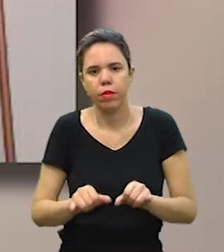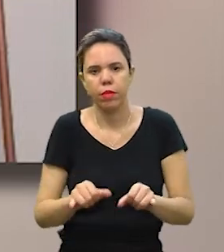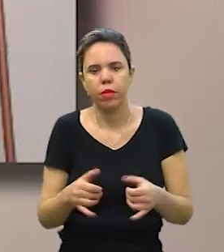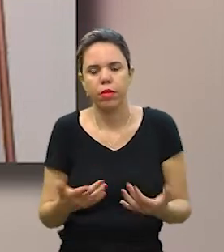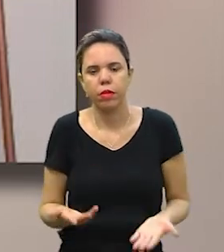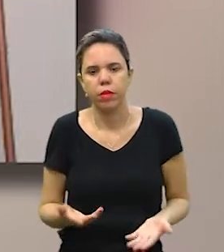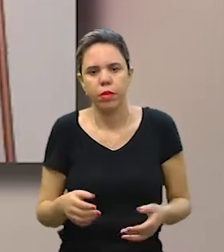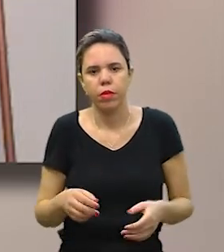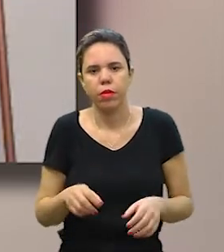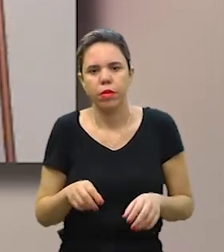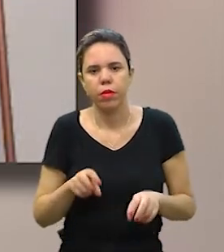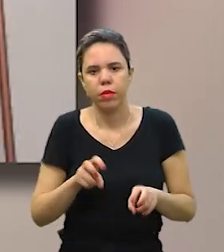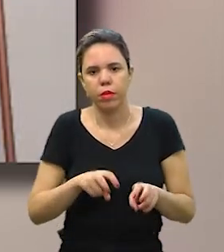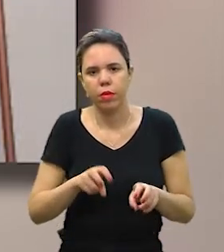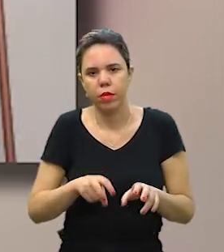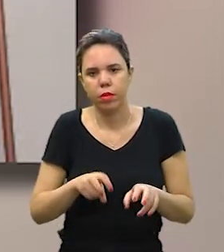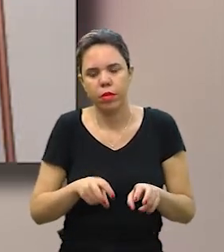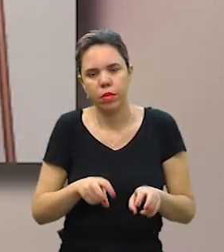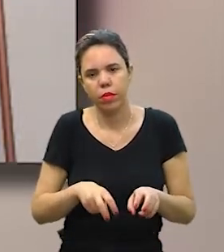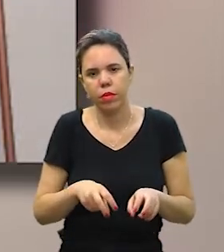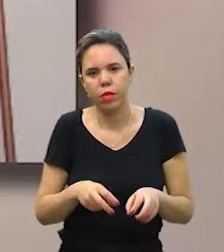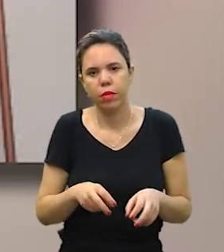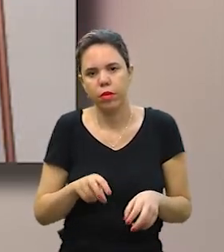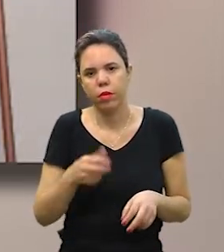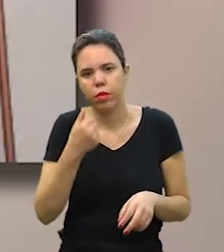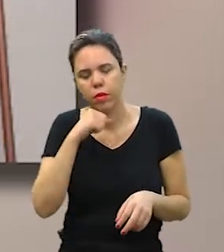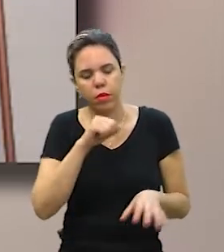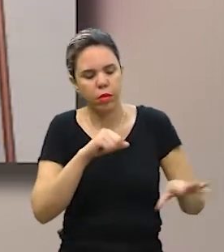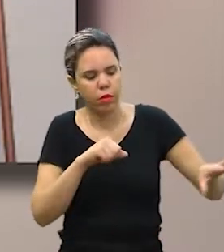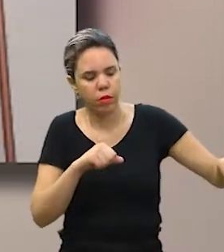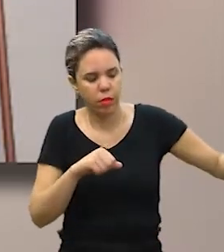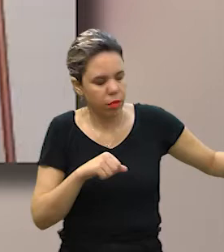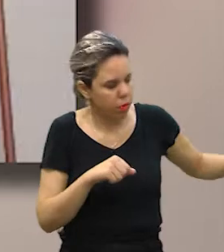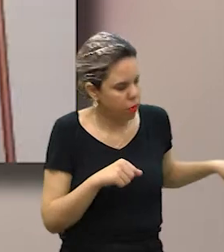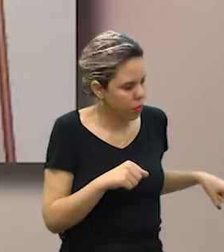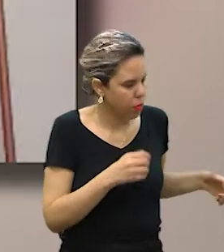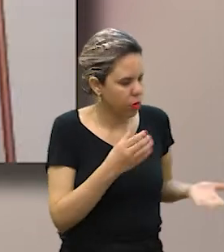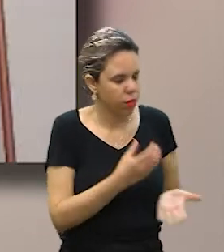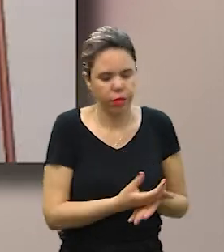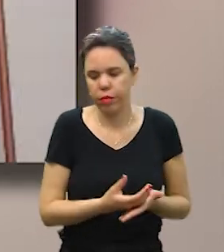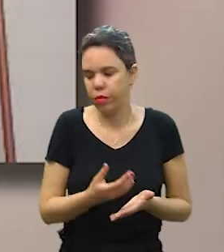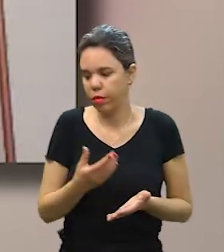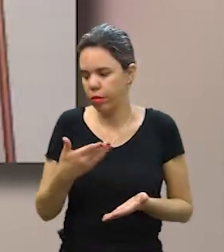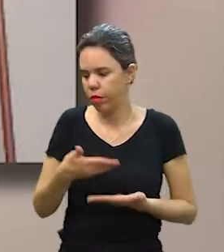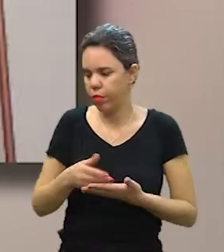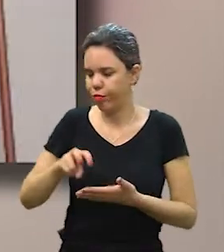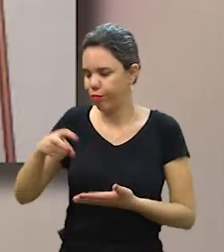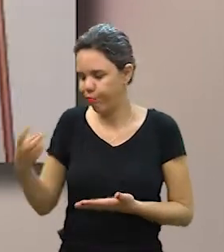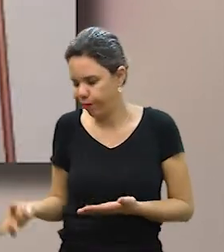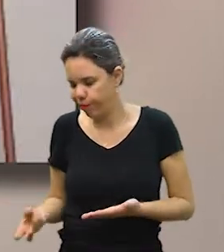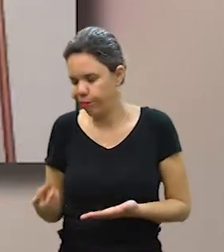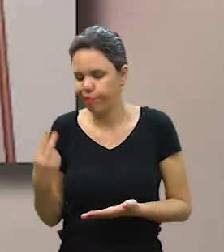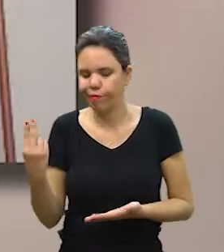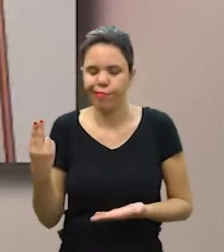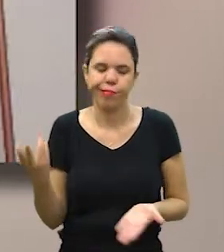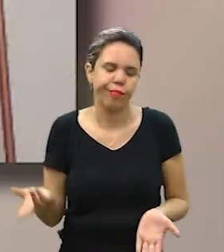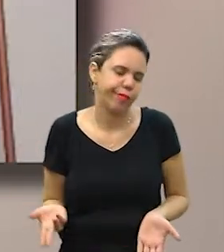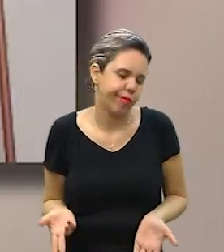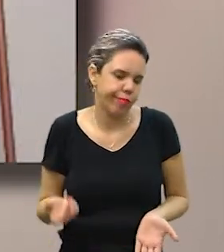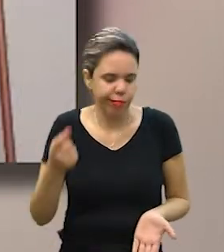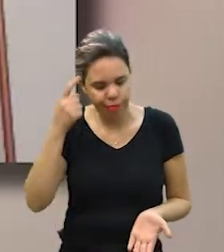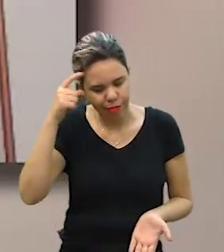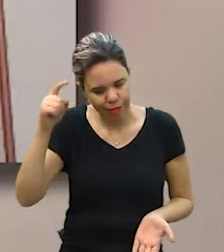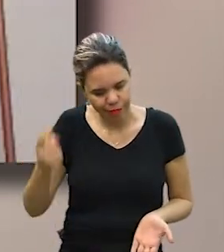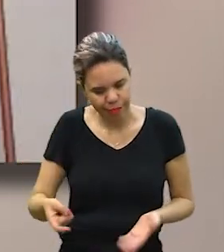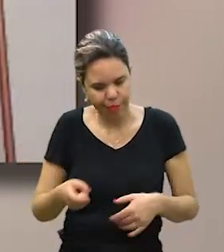carrinho, da cadeirinha, porque a mãe virou para pegar um copo e aí quando vê o bebê já foi para o chão e